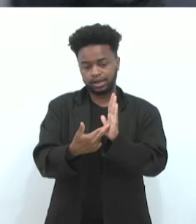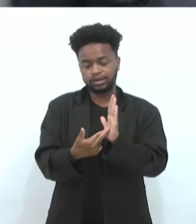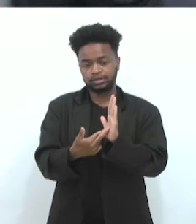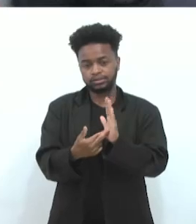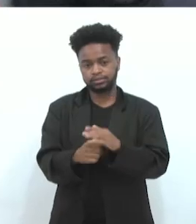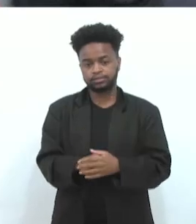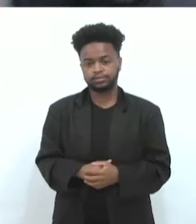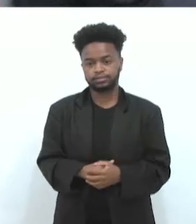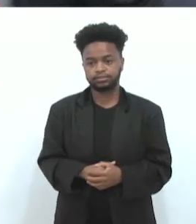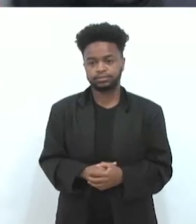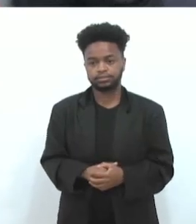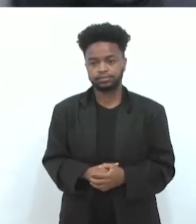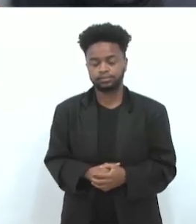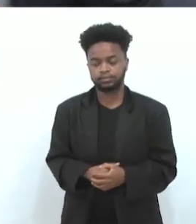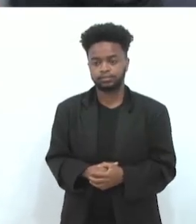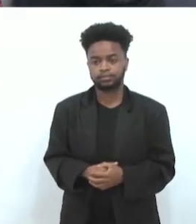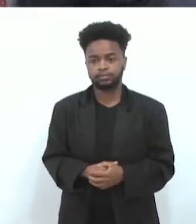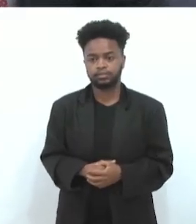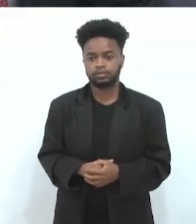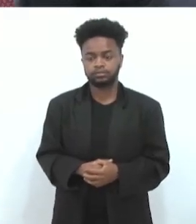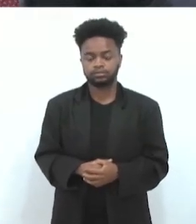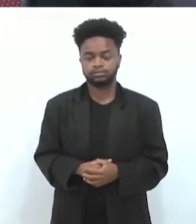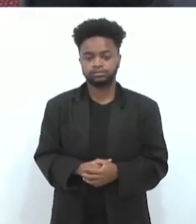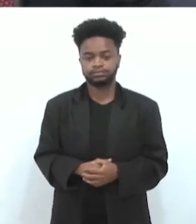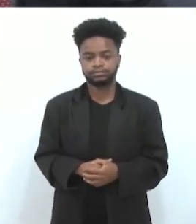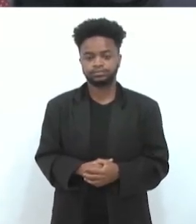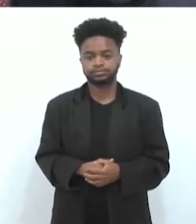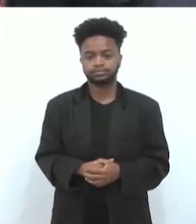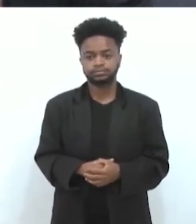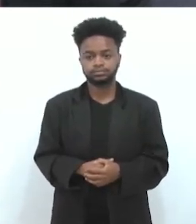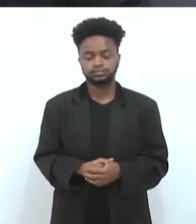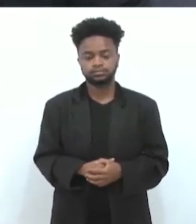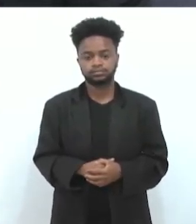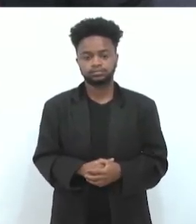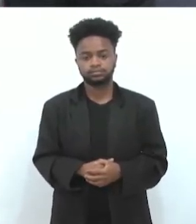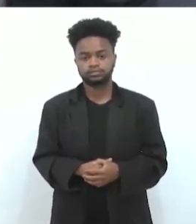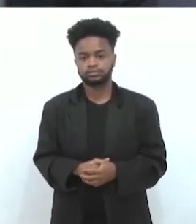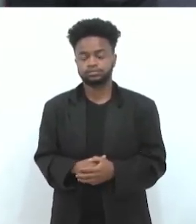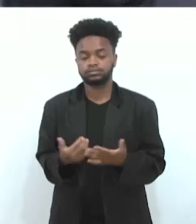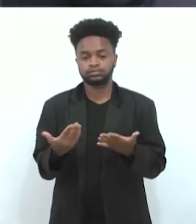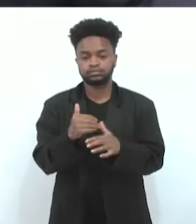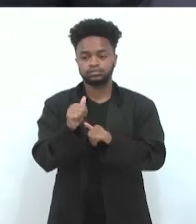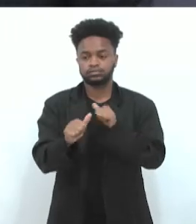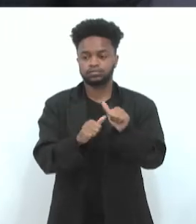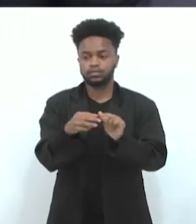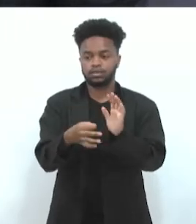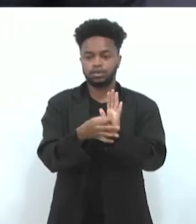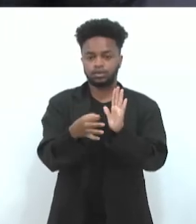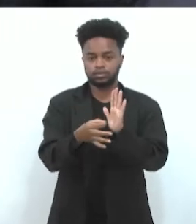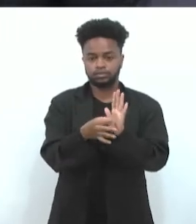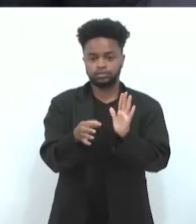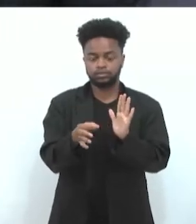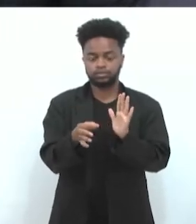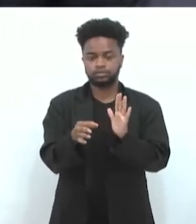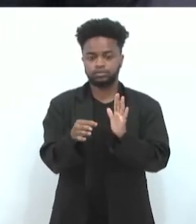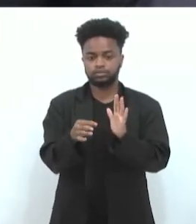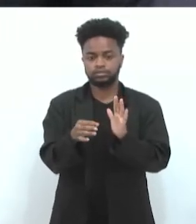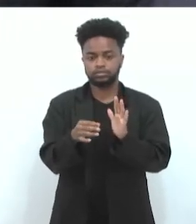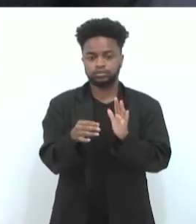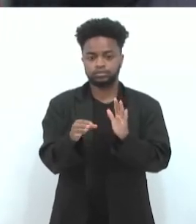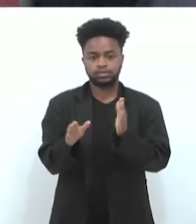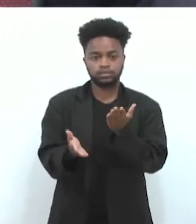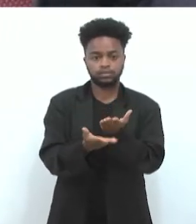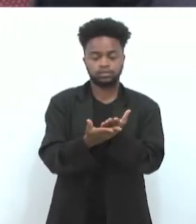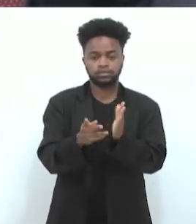na pauta. Então, chamo os trabalhos à ordem para alterar o parecer pela anexação ao projeto de